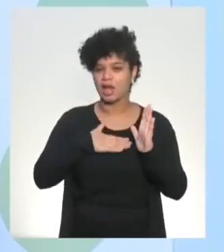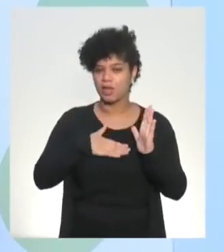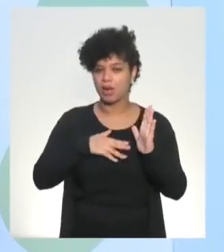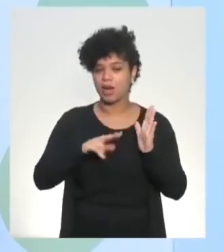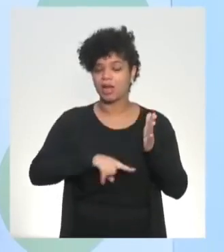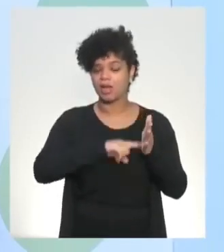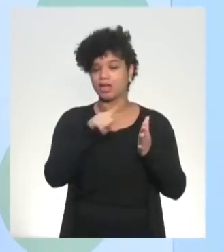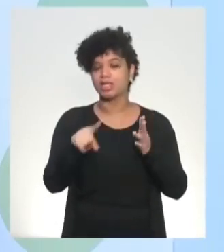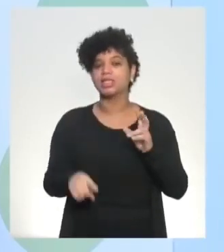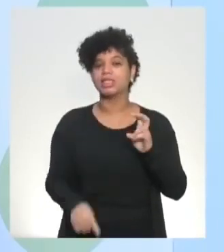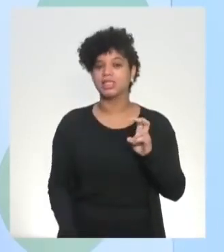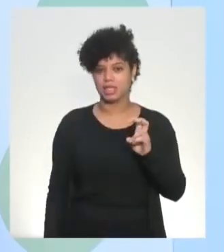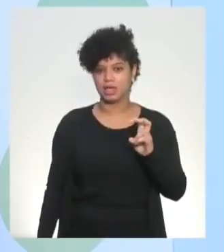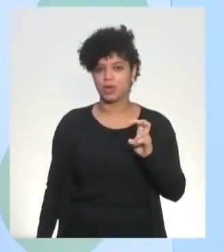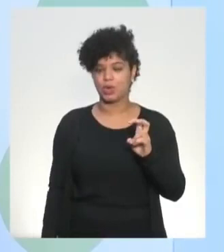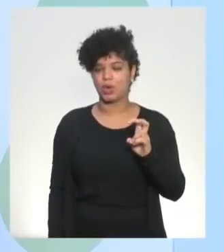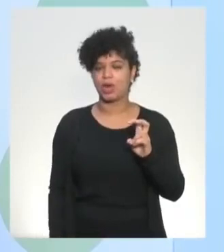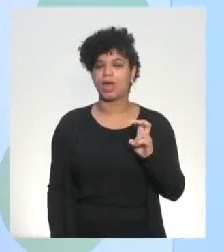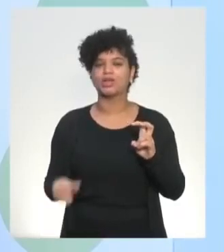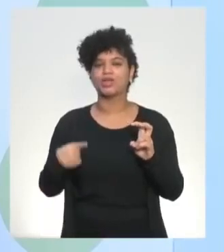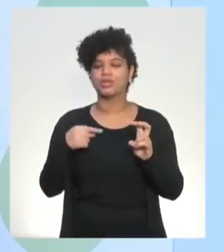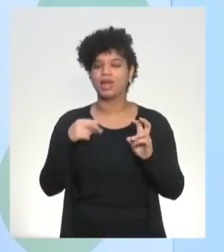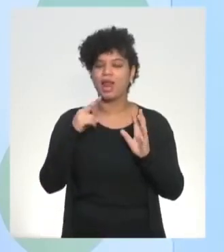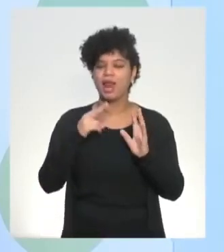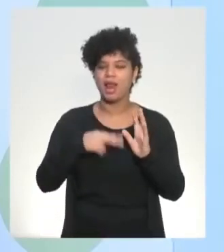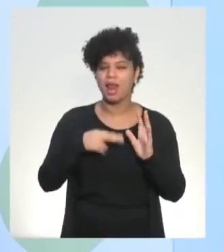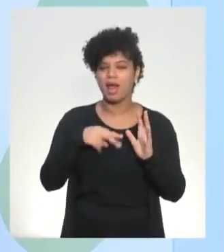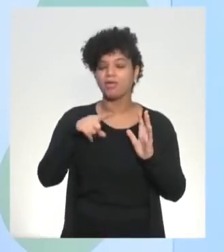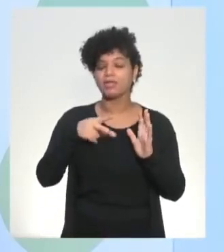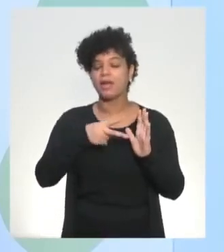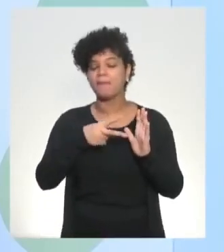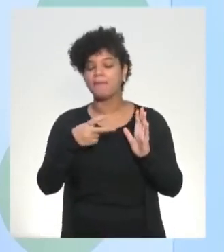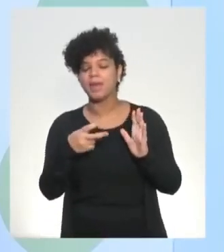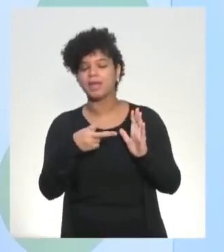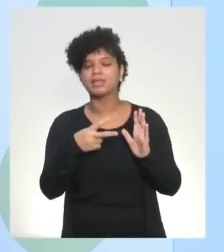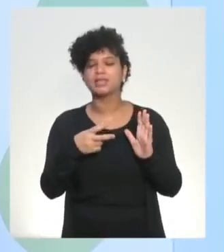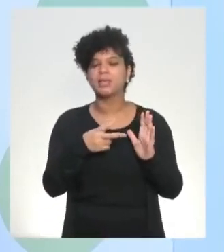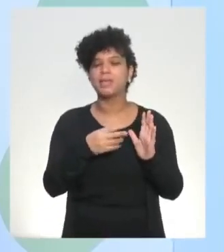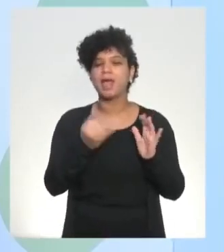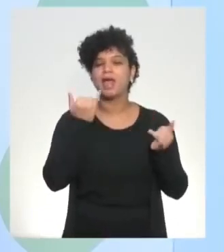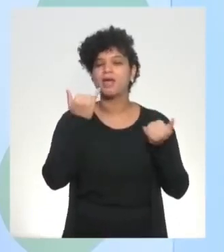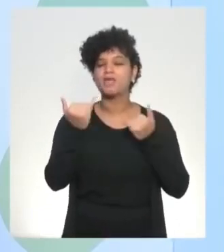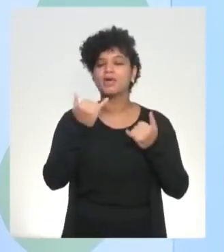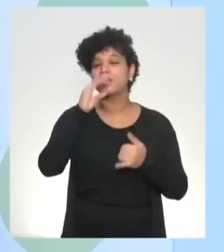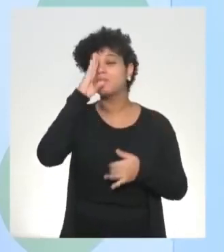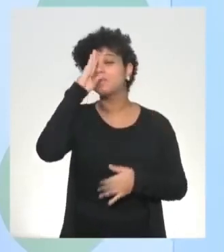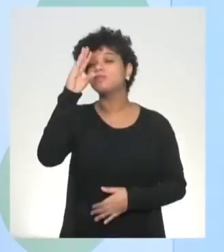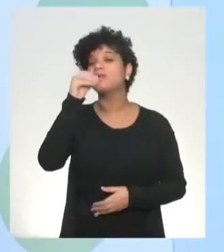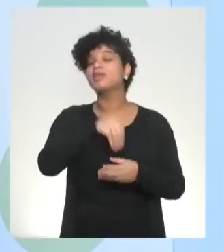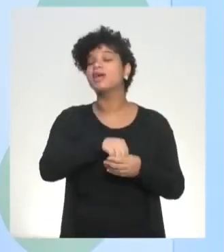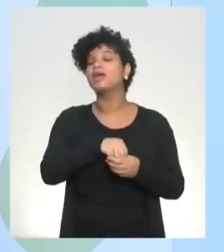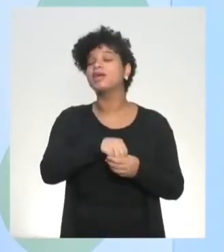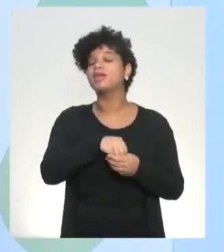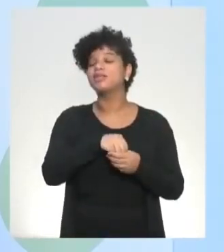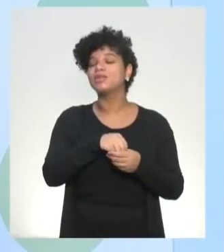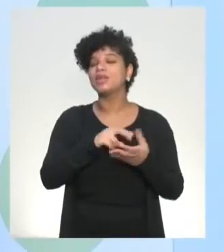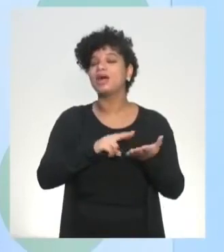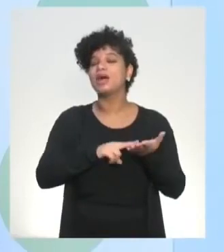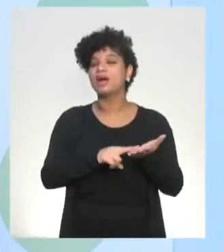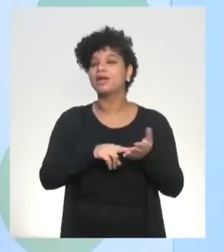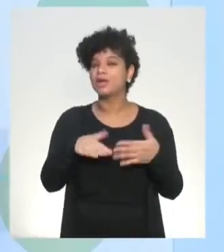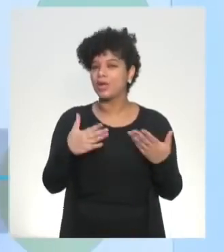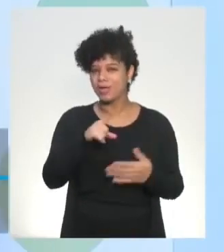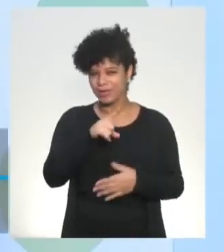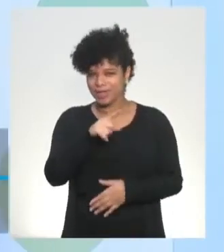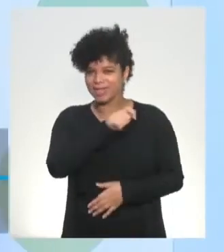5 cartas. E aí, conforme a gente vai lendo, vocês vão tentando pincelar aí as informações, né? Os alunos junto com os